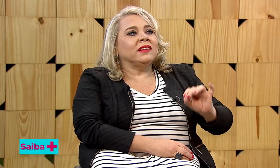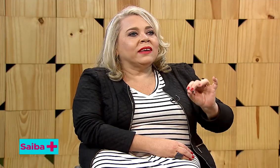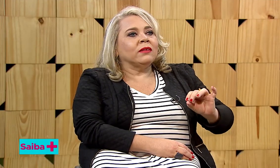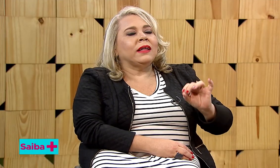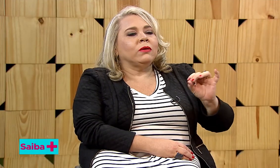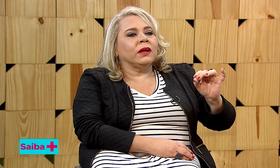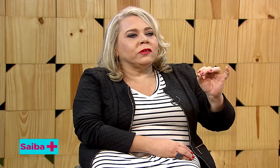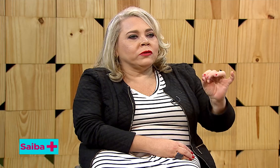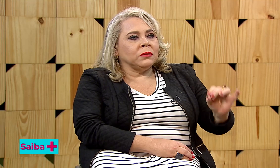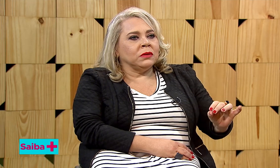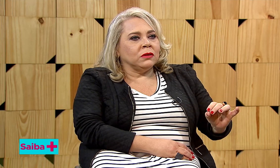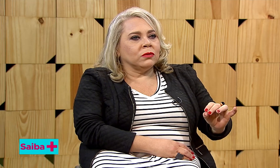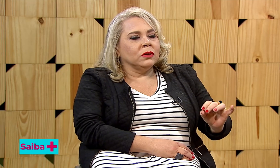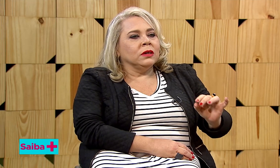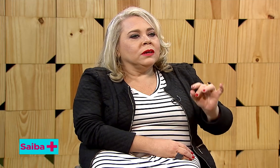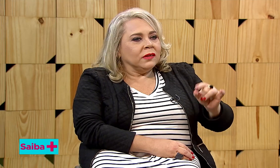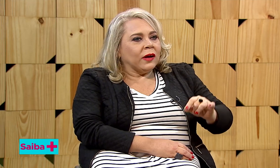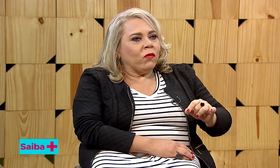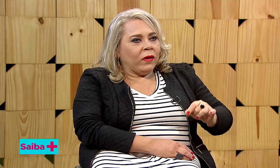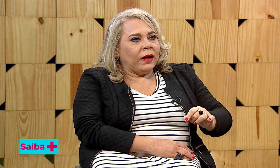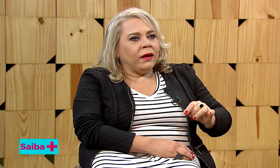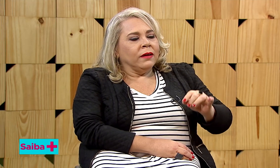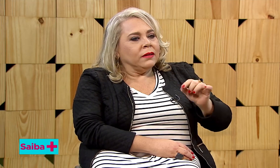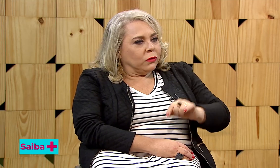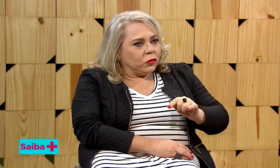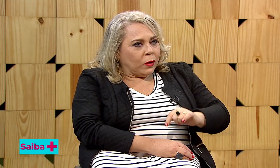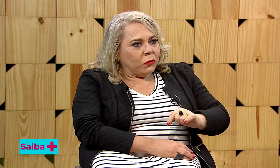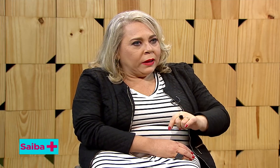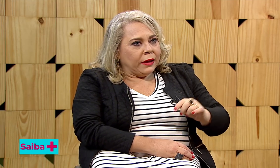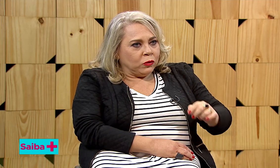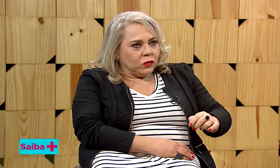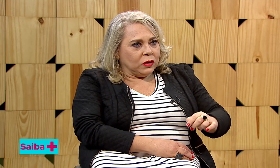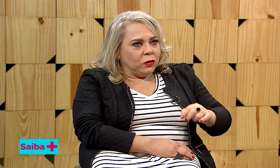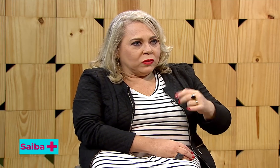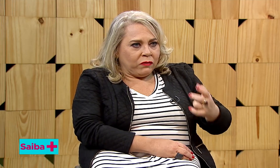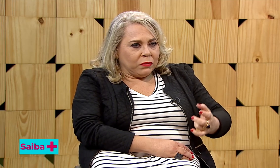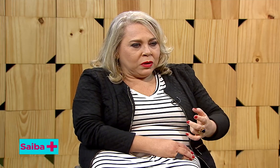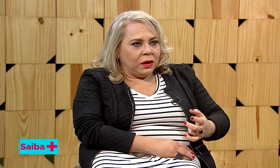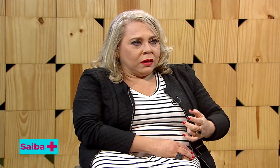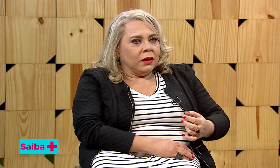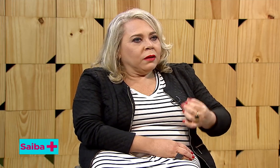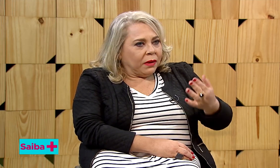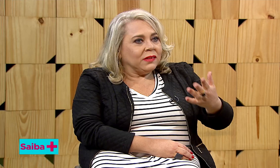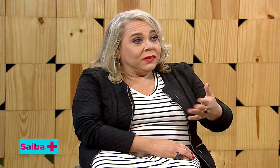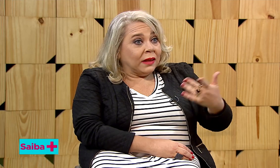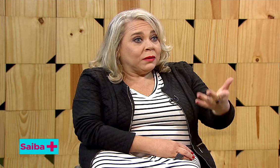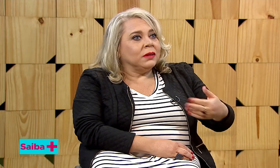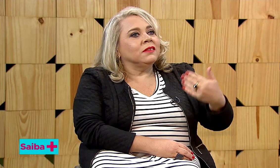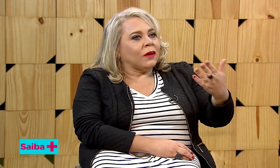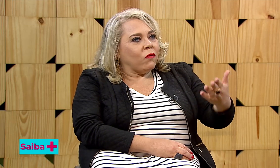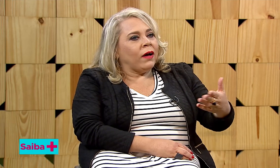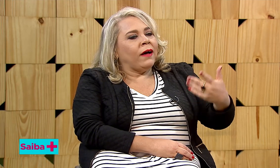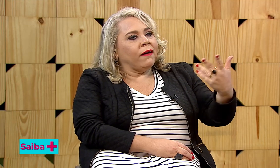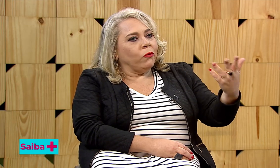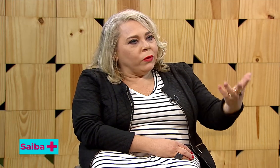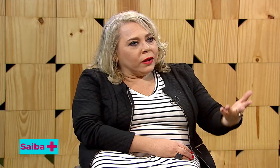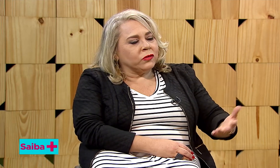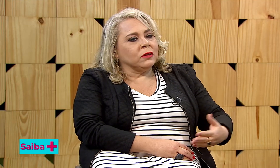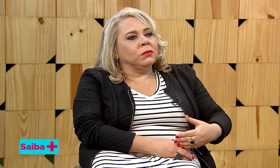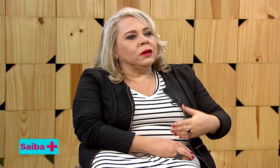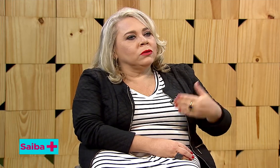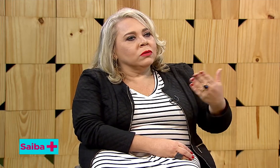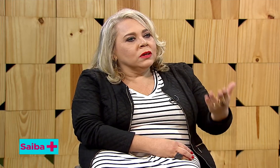vezes, resgatar o relacionamento e salvar não só a mulher e os filhos da família, mas exatamente salvar